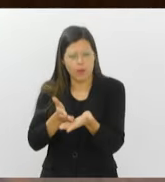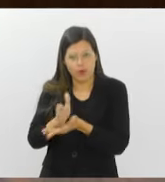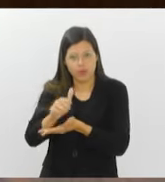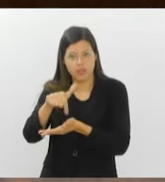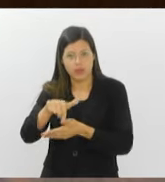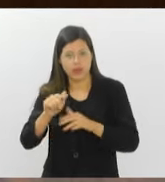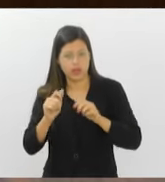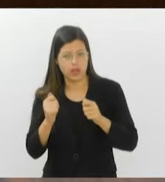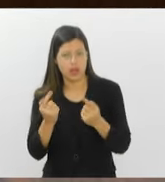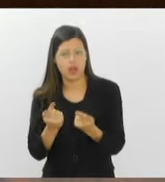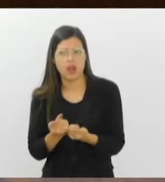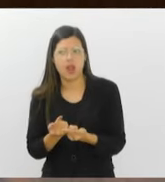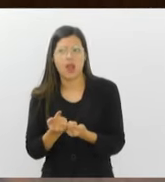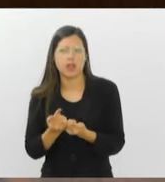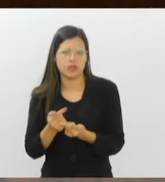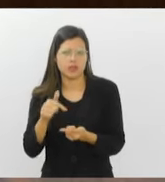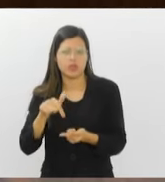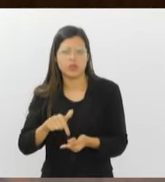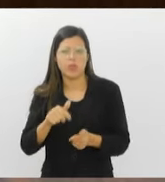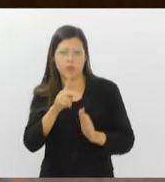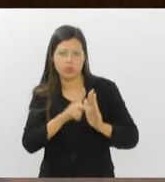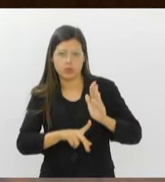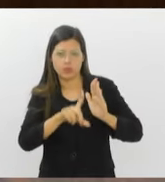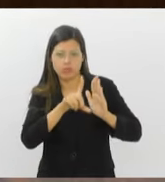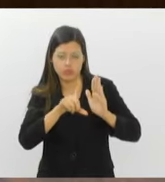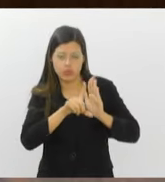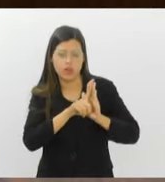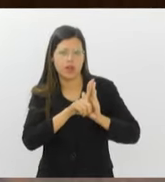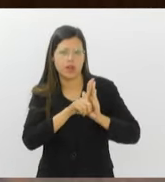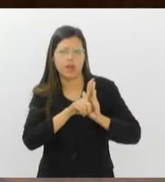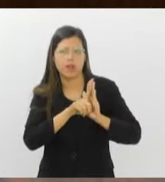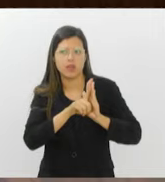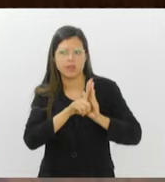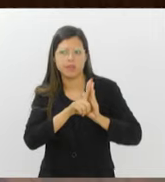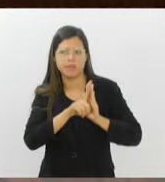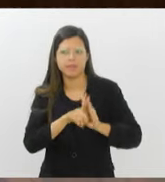ver sancionado esse projeto de lei, que